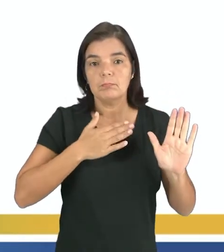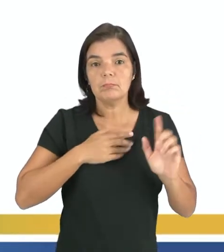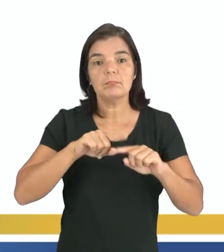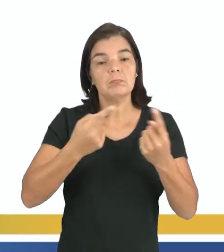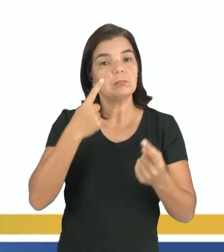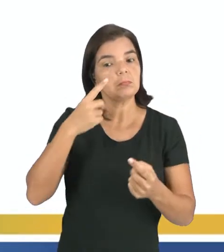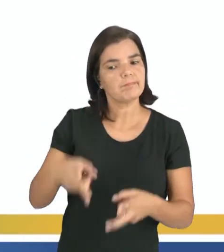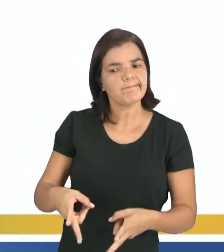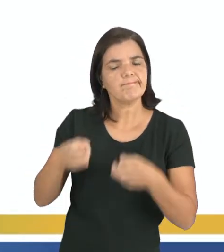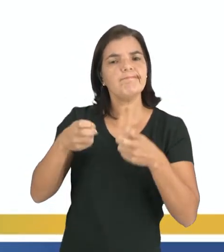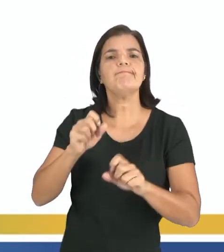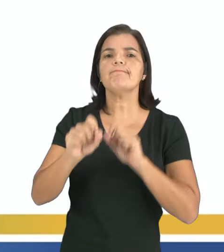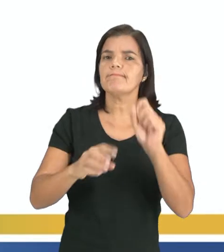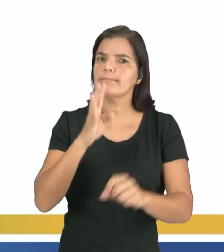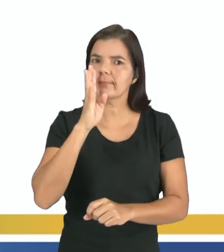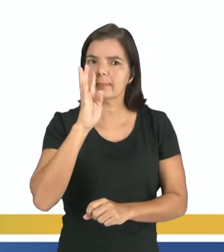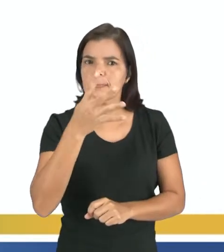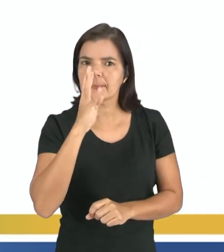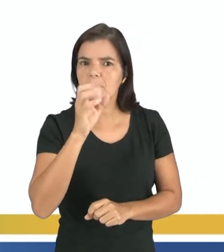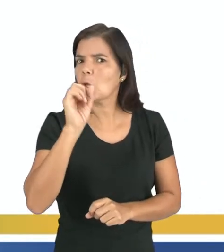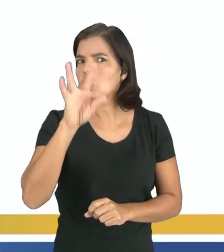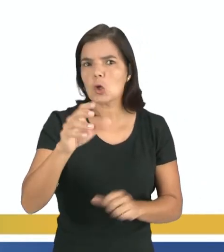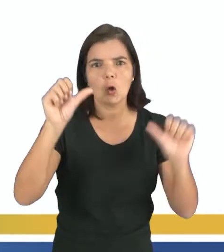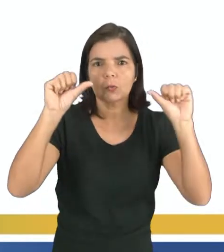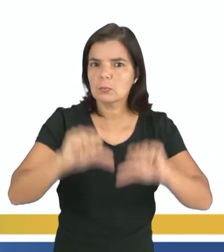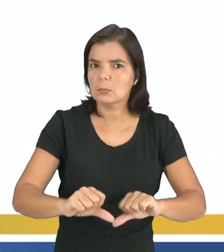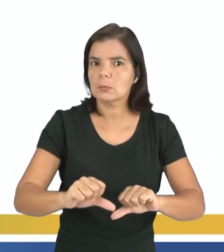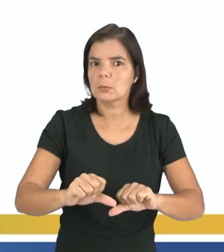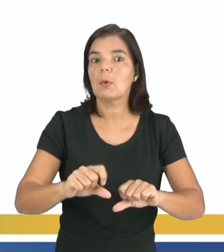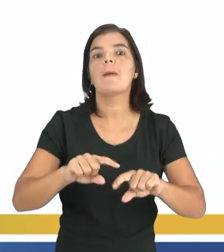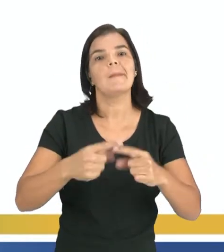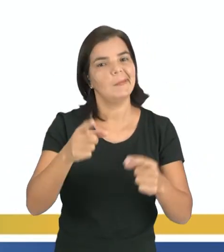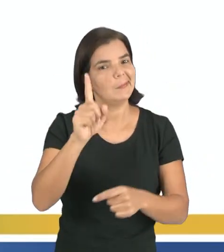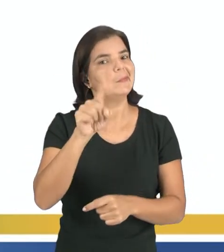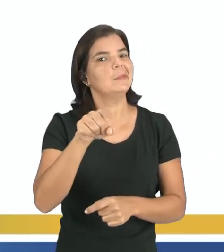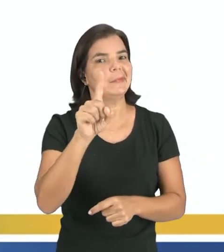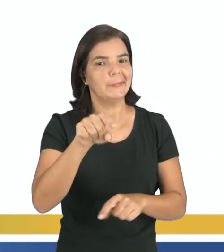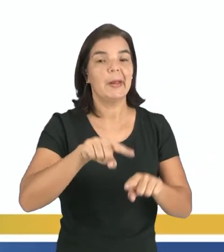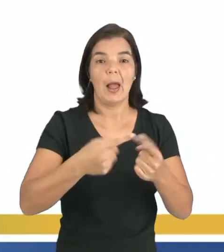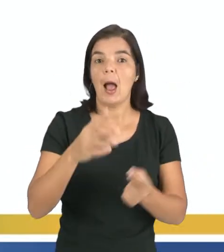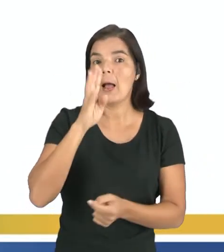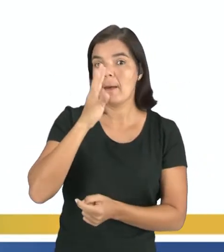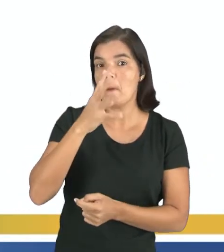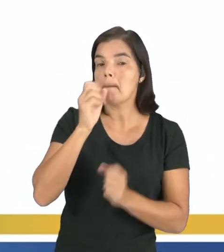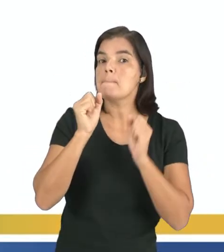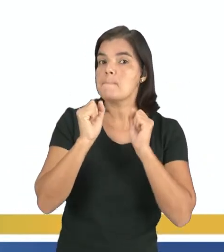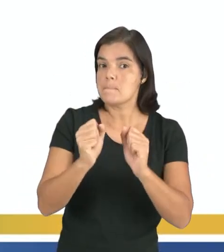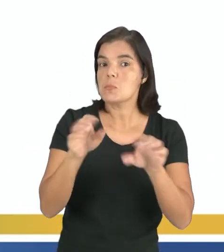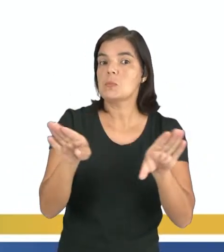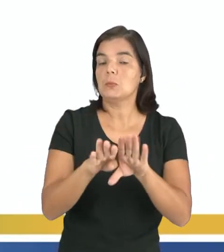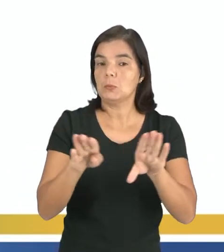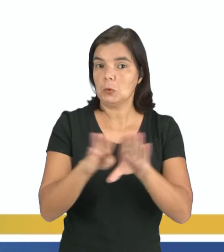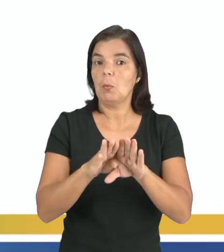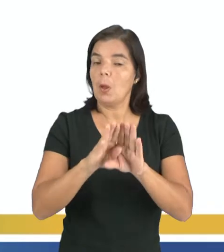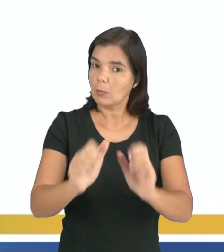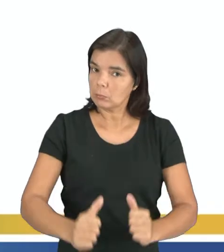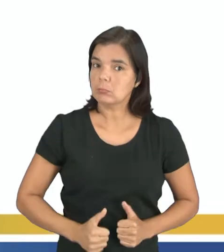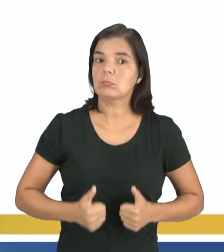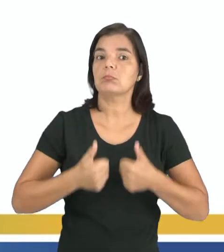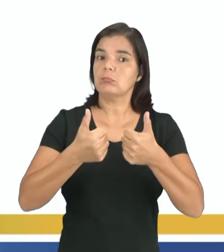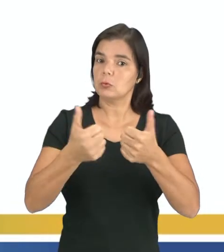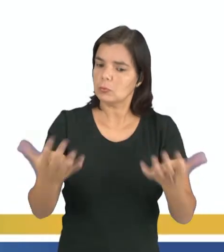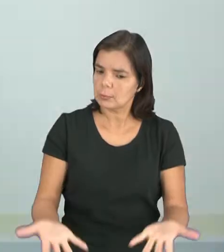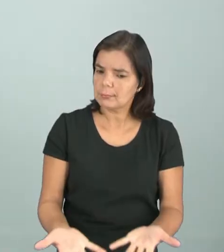vocês perceberam que o criticar não é só negativo? É isso mesmo. As críticas podem assumir um posicionamento